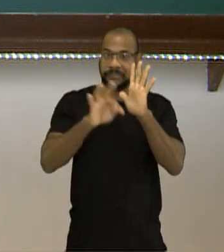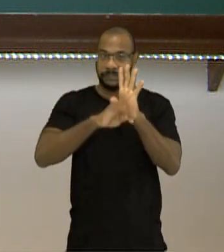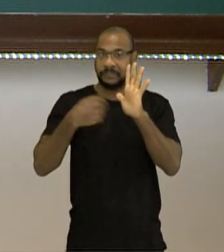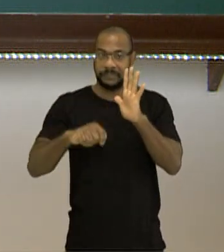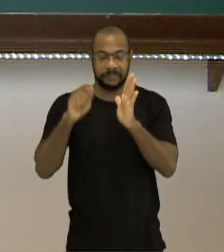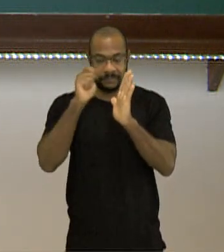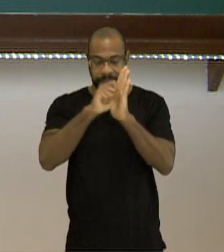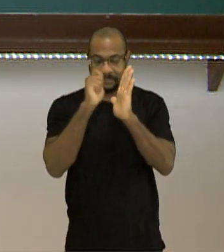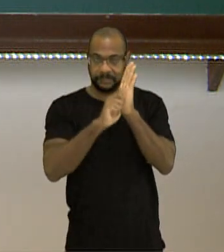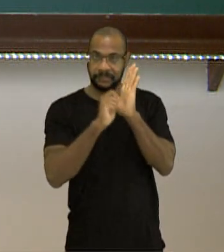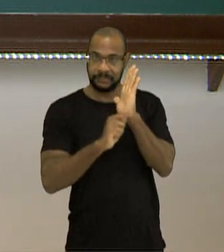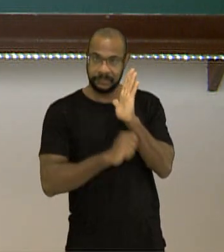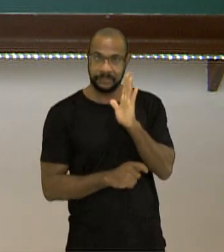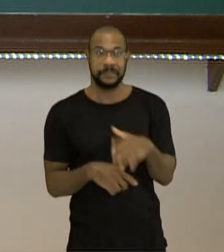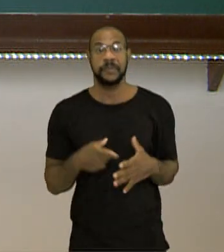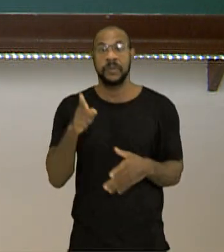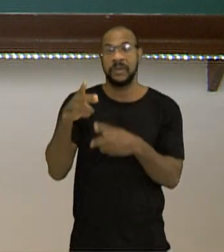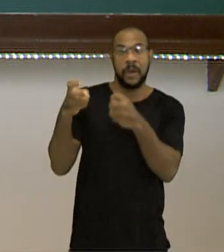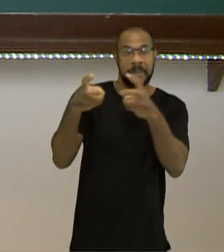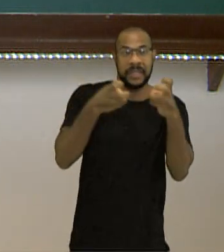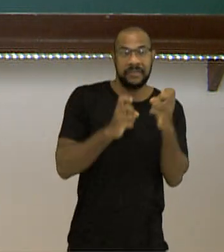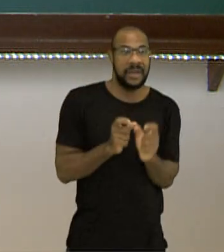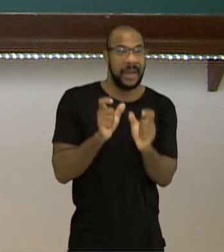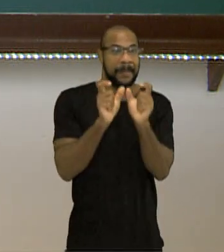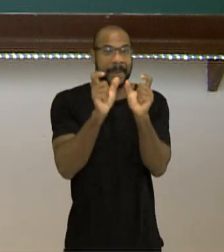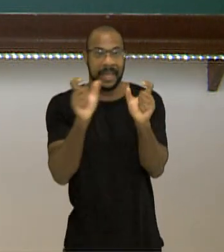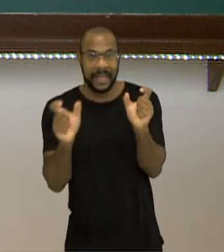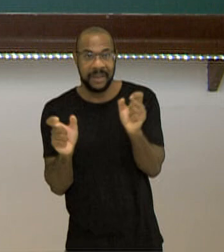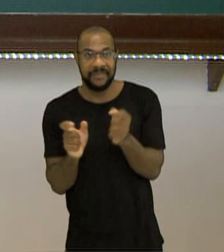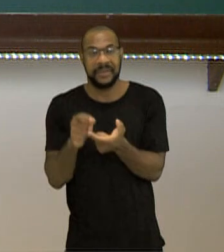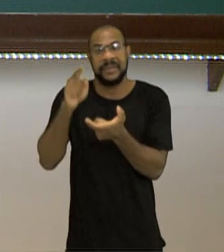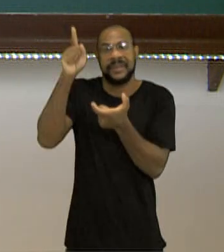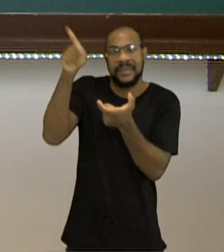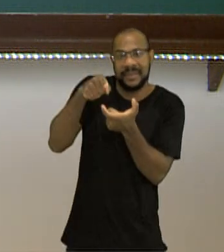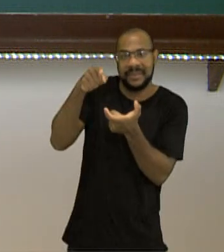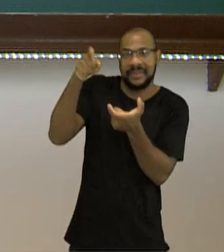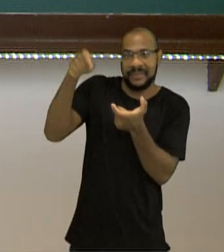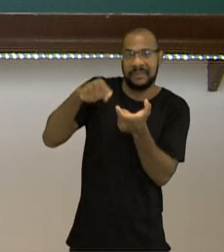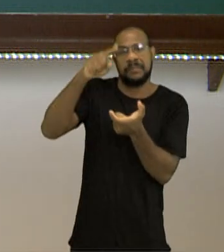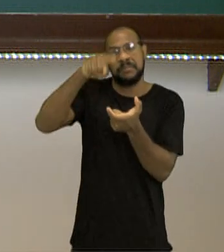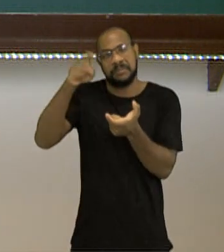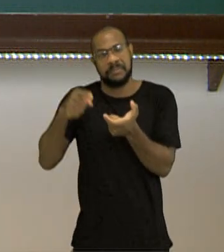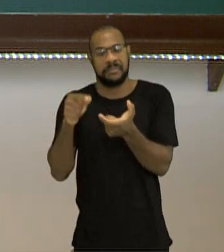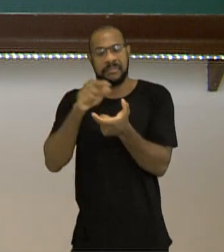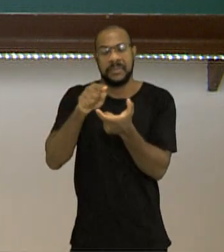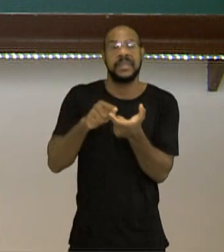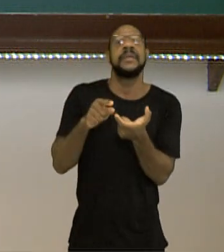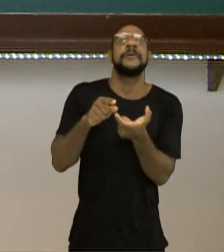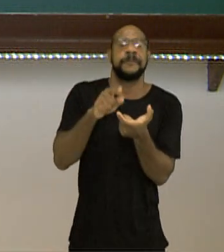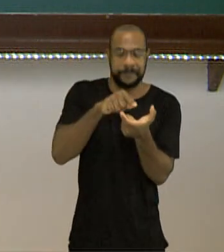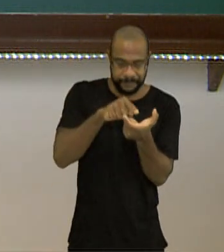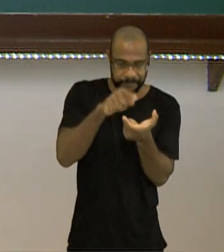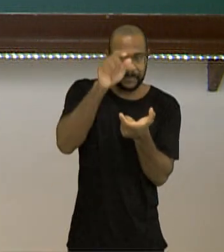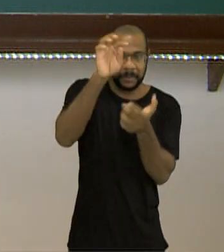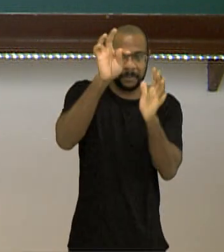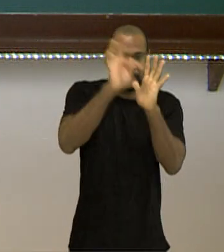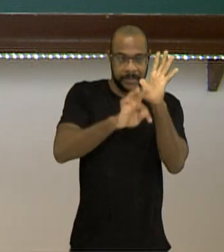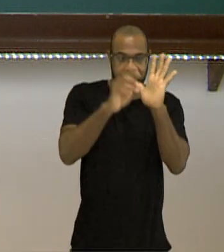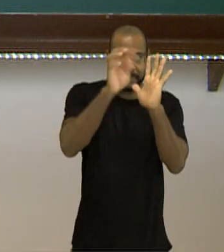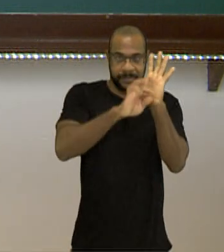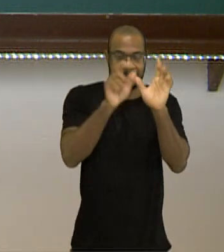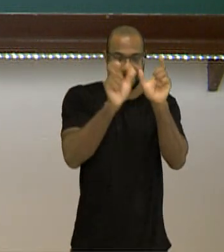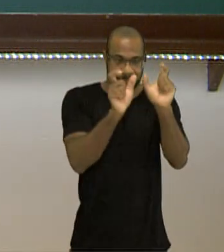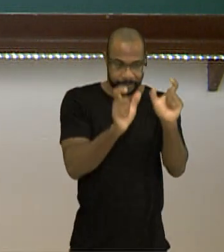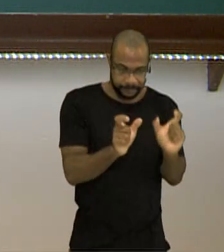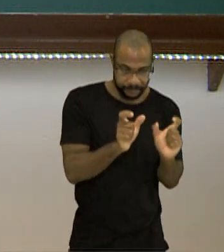você vai observar as palavras acentuadas e faça uma versão sem acento,